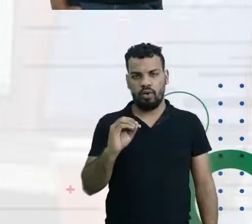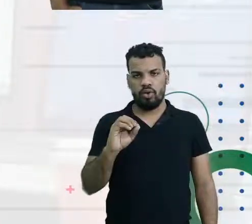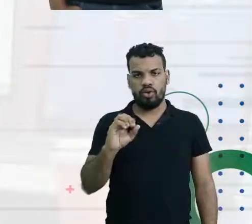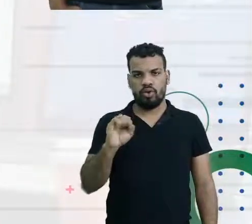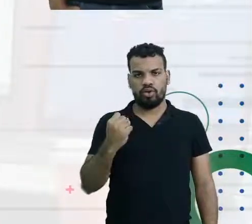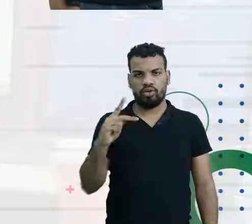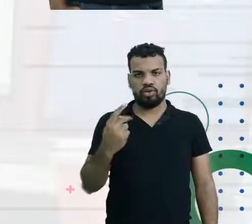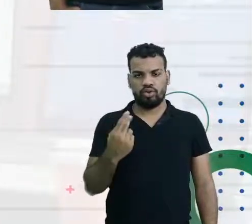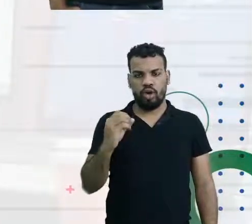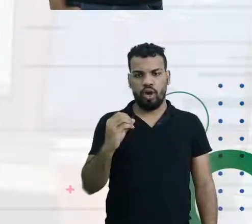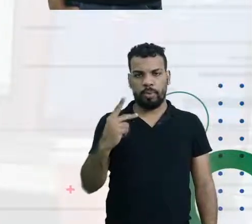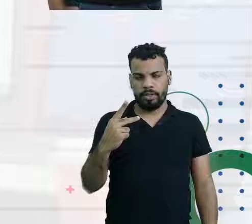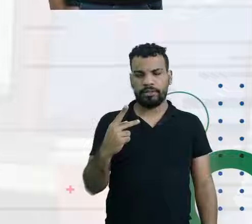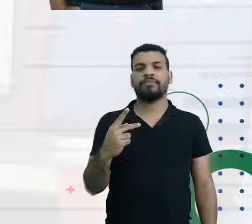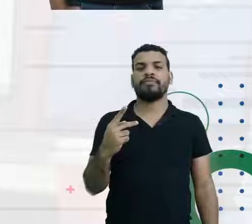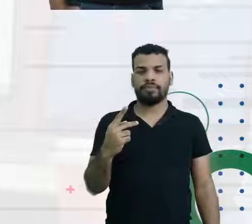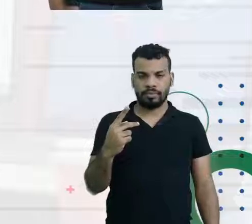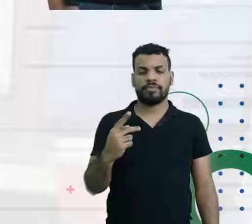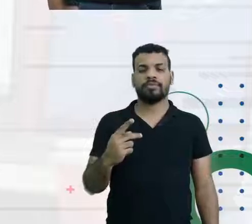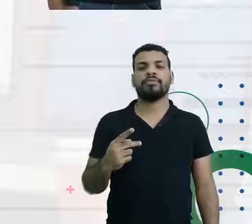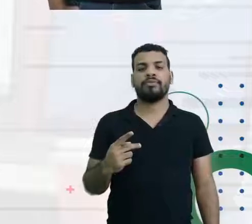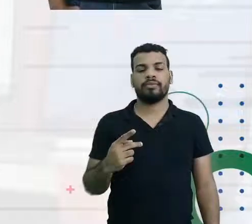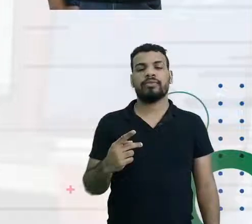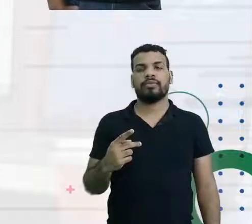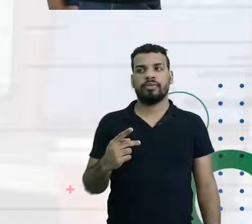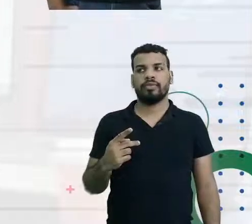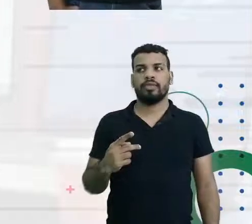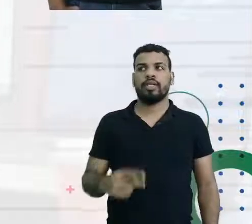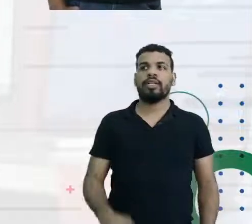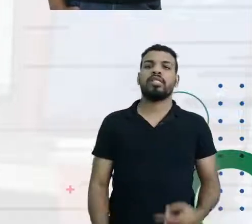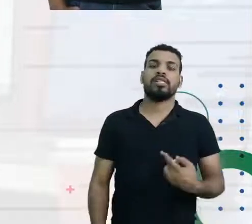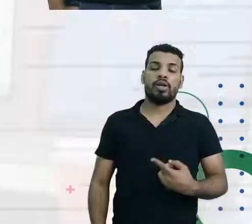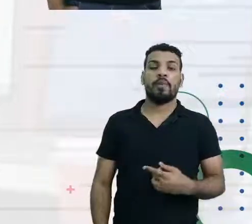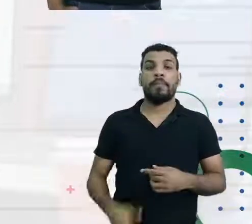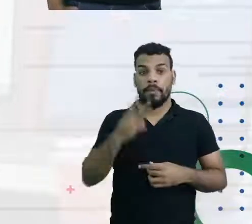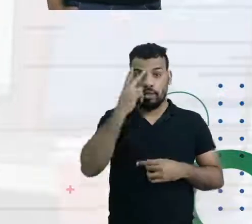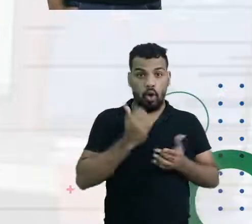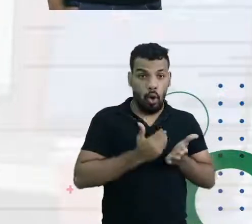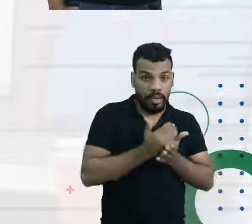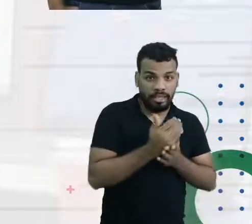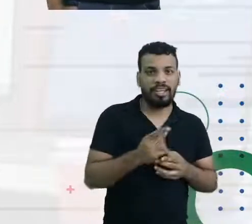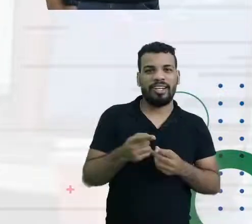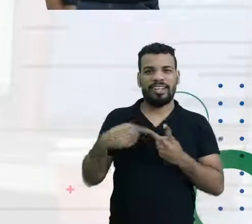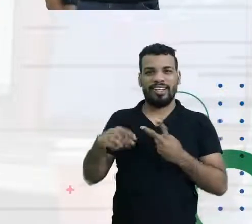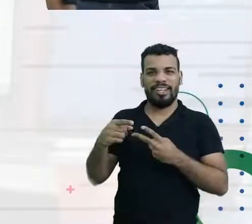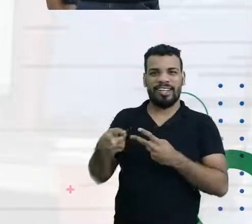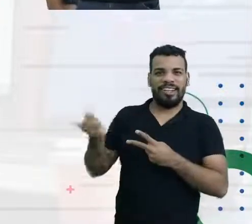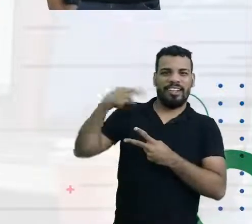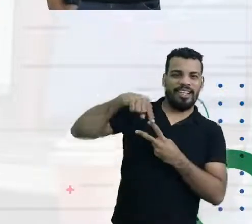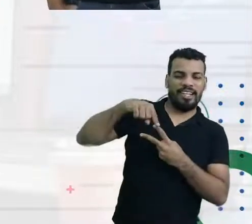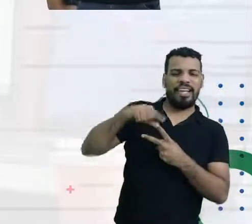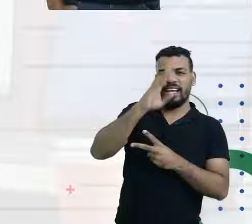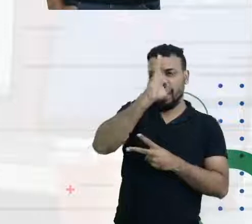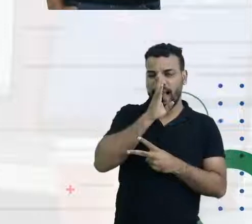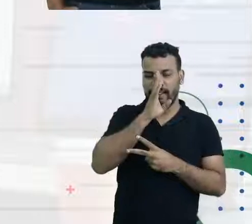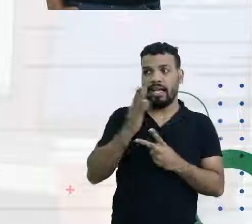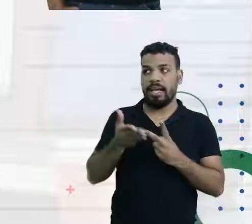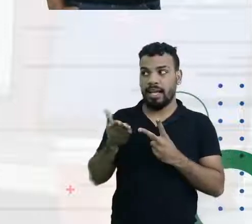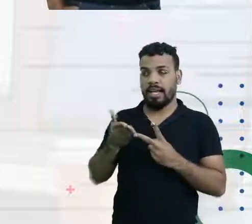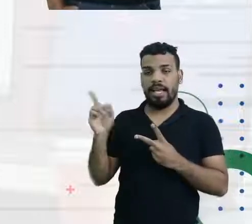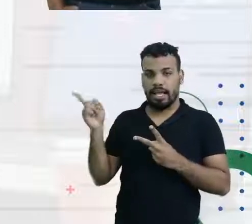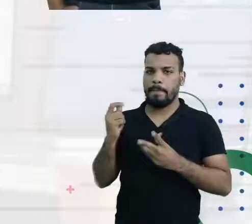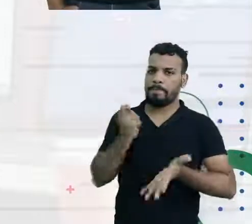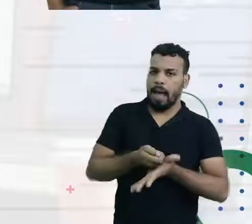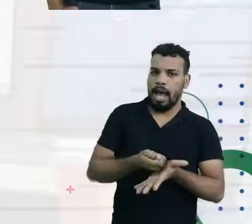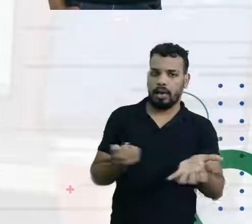que usar os programas free para quem está começando é uma ótima dica. O Pisc é um dos que eu gosto bastante, ele